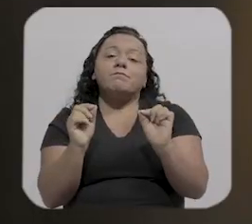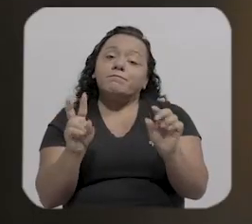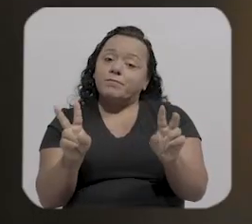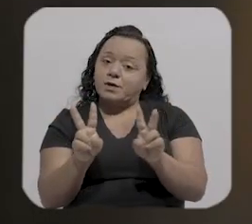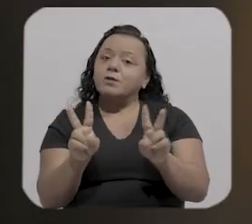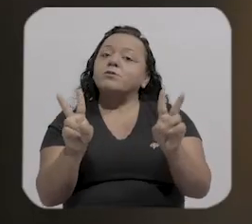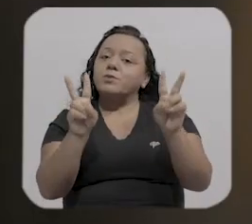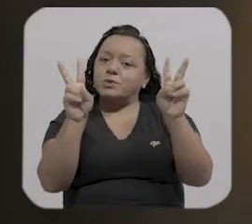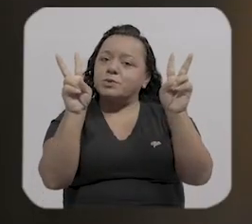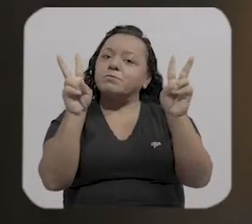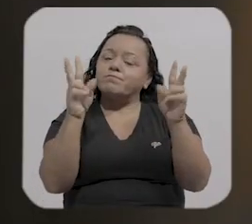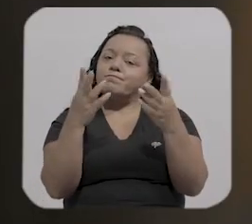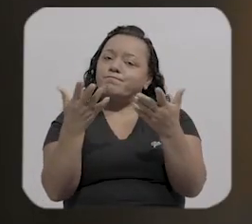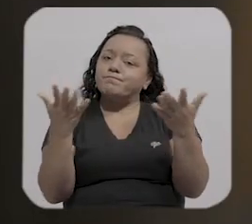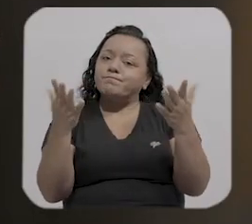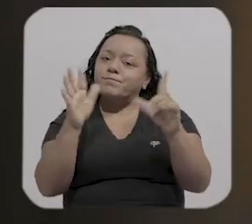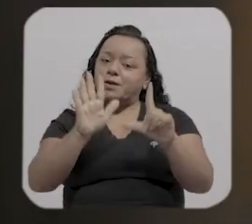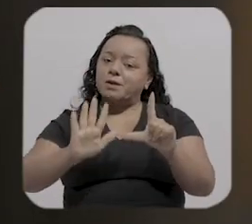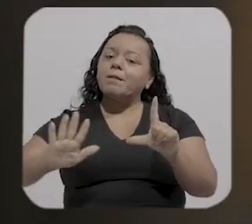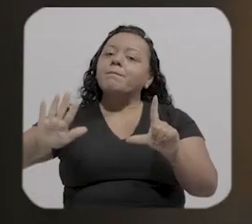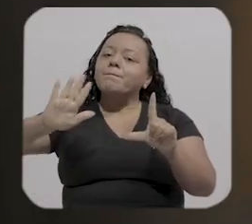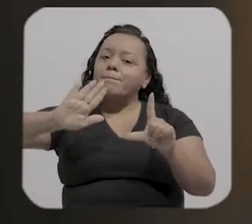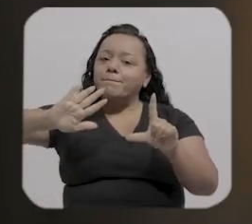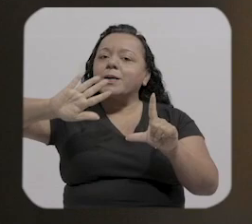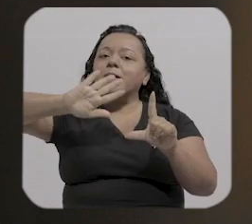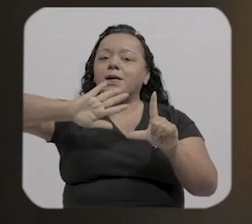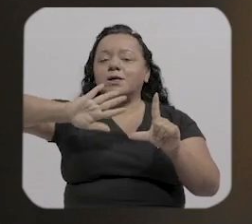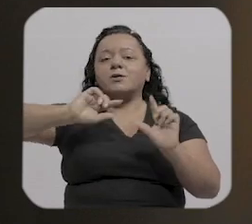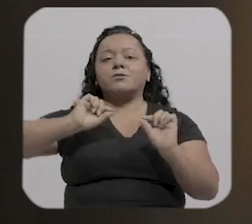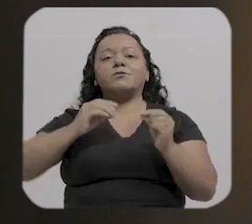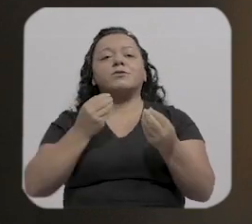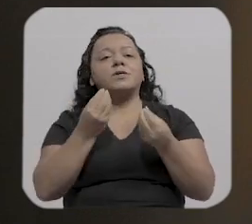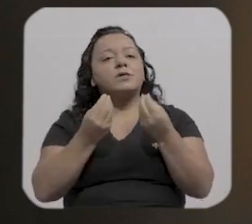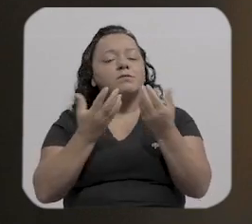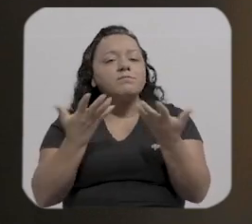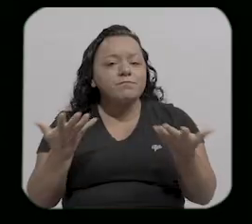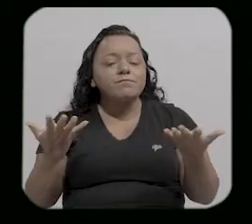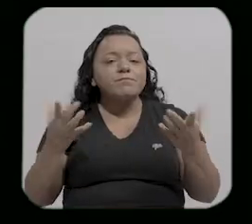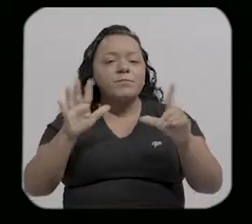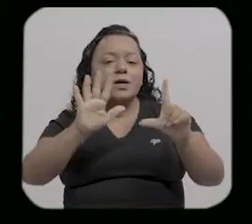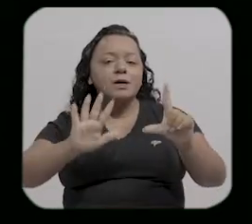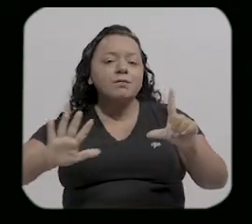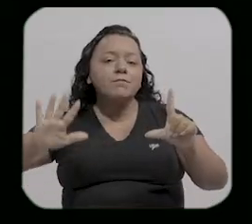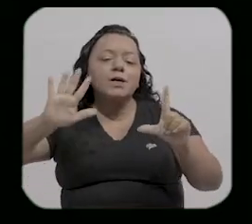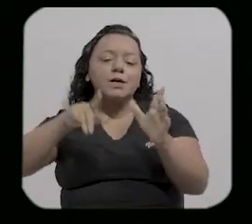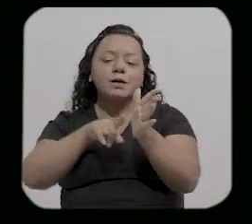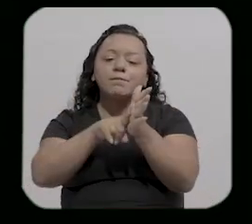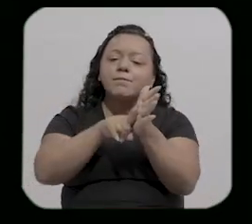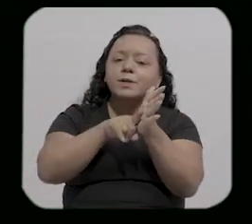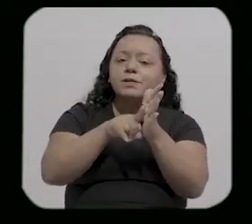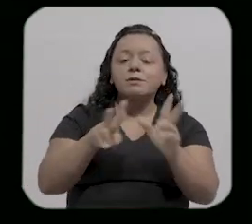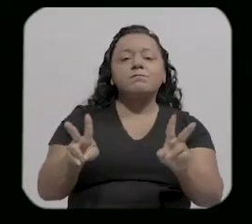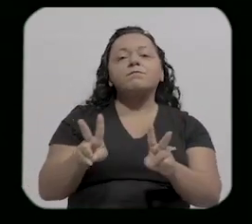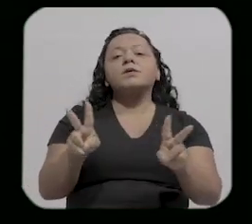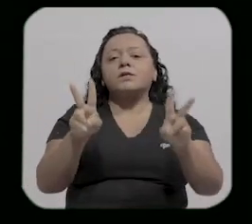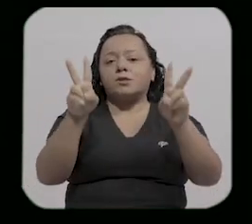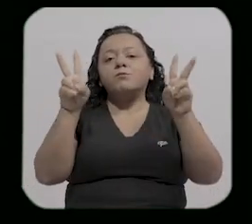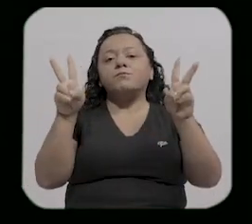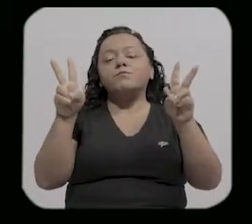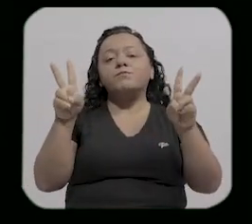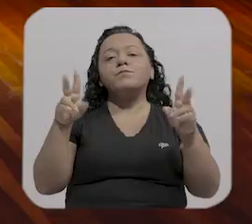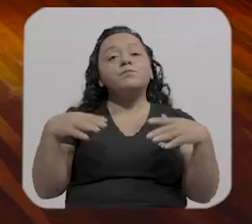isso aí valoriza muito uma imagem, né? Valoriza demais essa imagem, essa pesquisa, né?